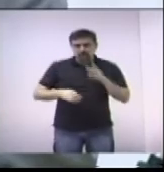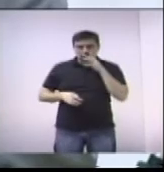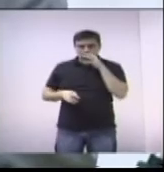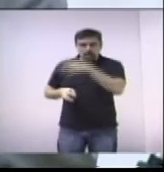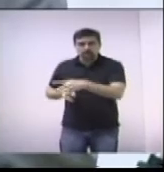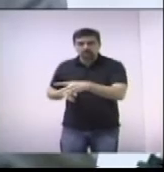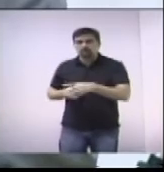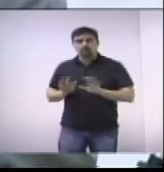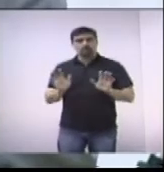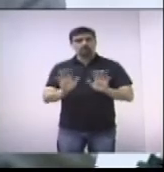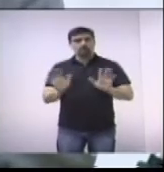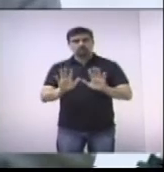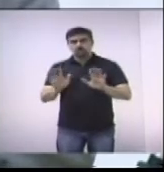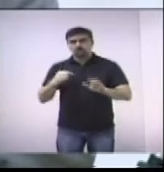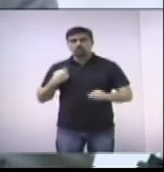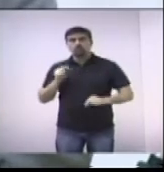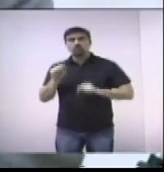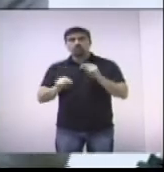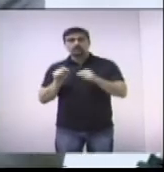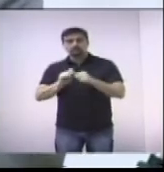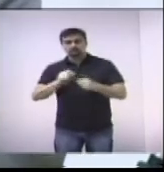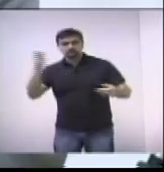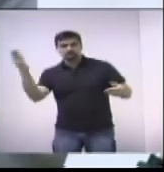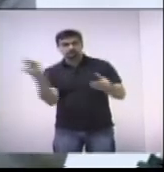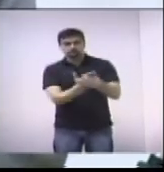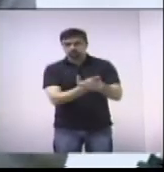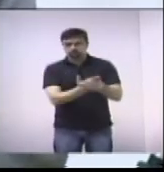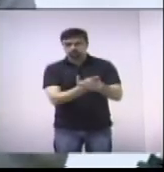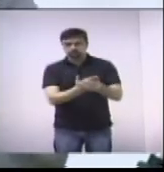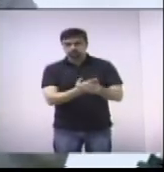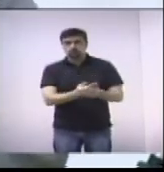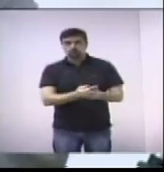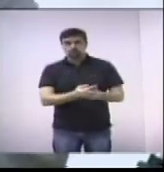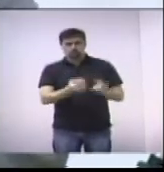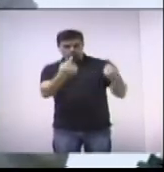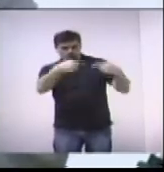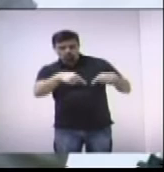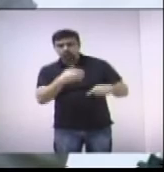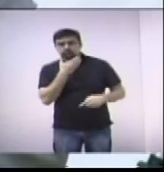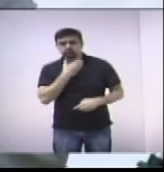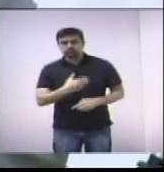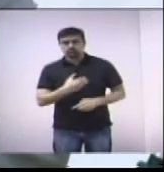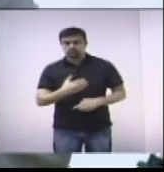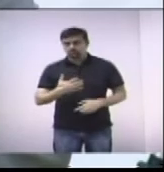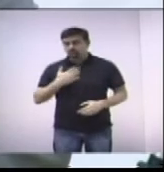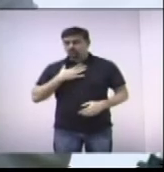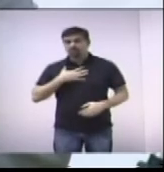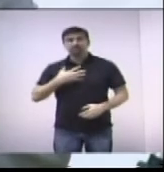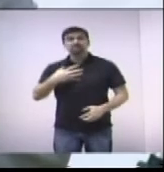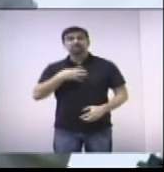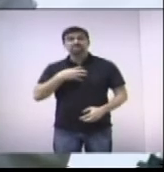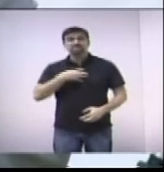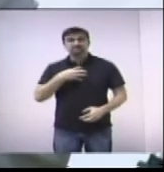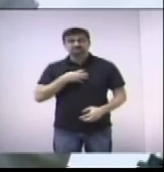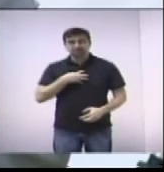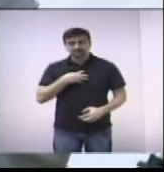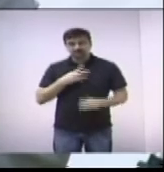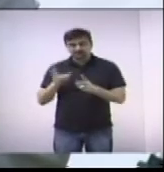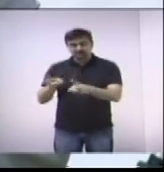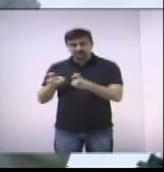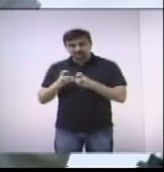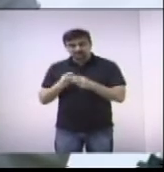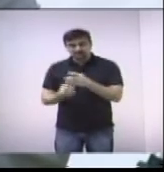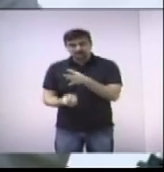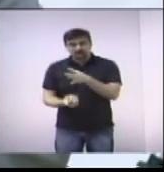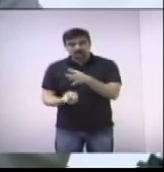com essa representação. Mesmo porque o meu sentimento é que se criou